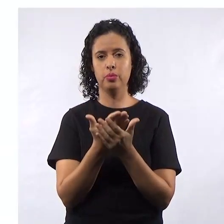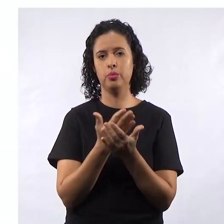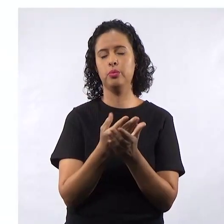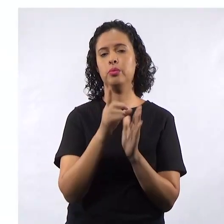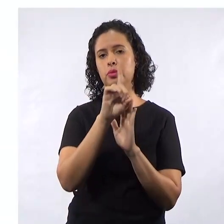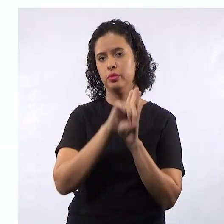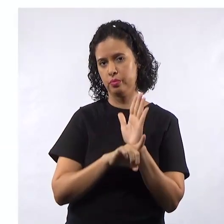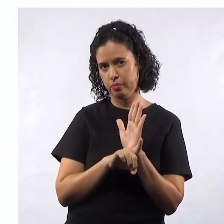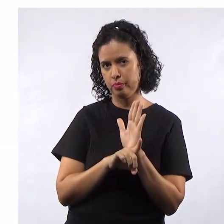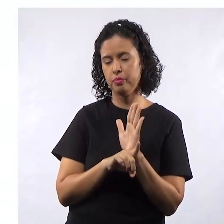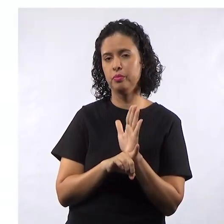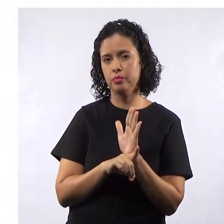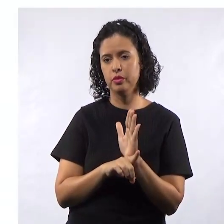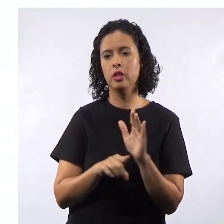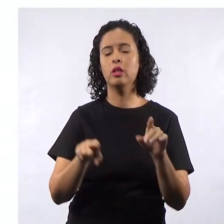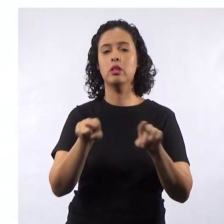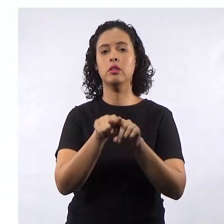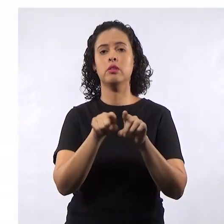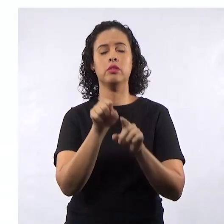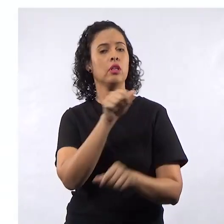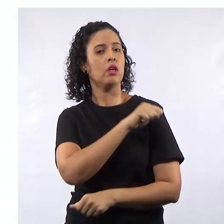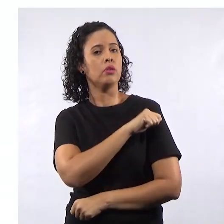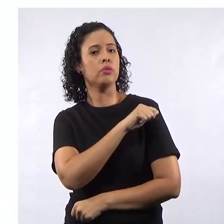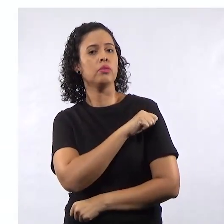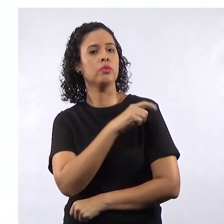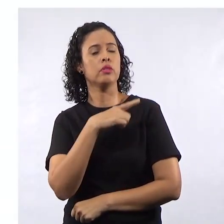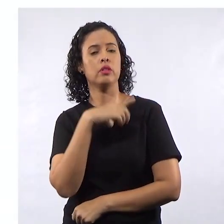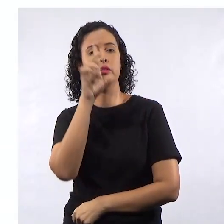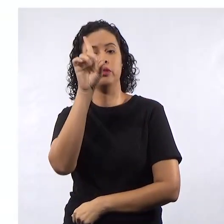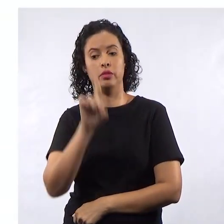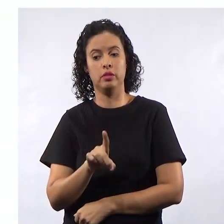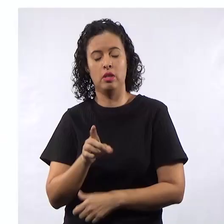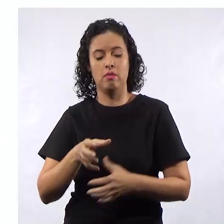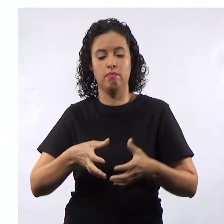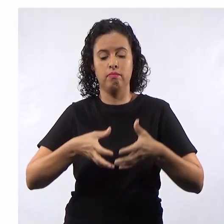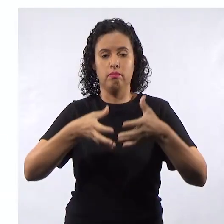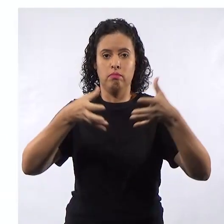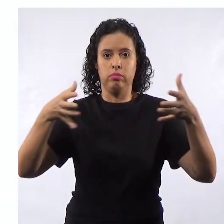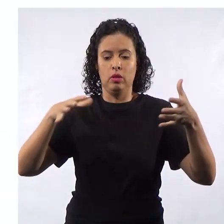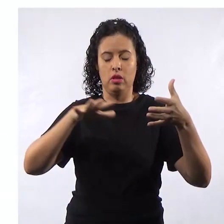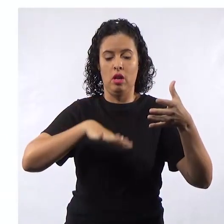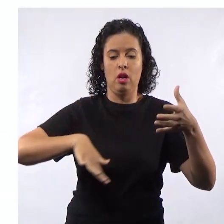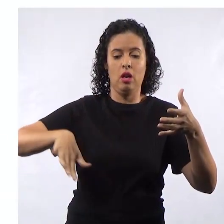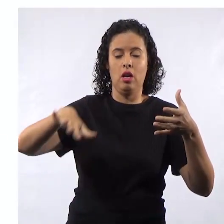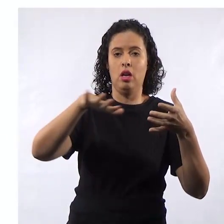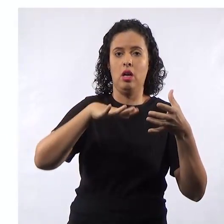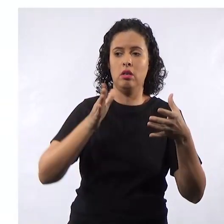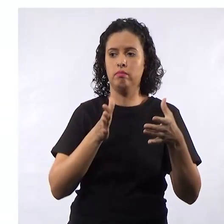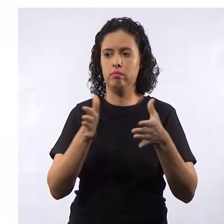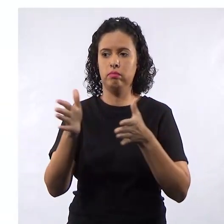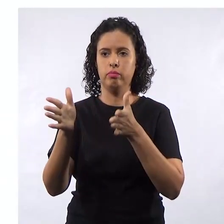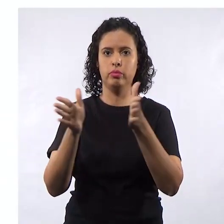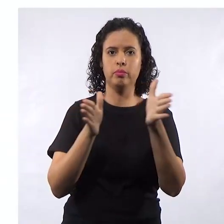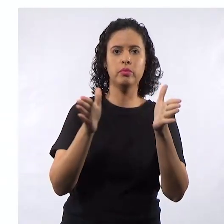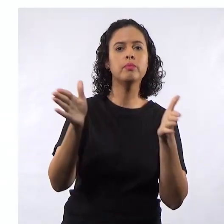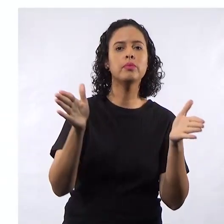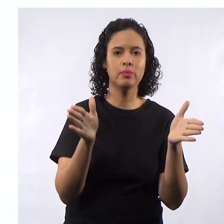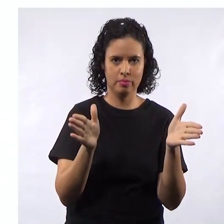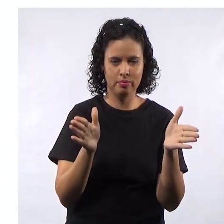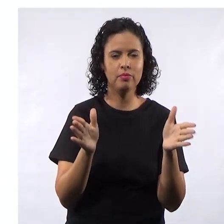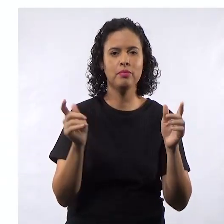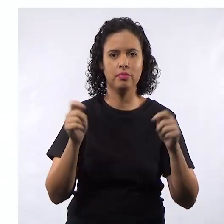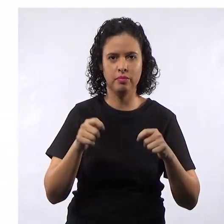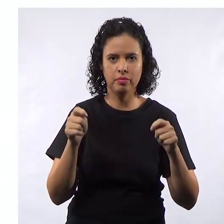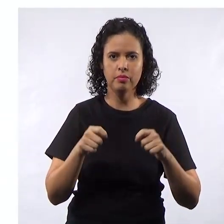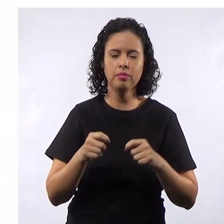ainda mais para os alunos, né, tendo em vista que aqui, ó, o direito tem tamanha amplitude e tão largos horizontes que infinitos são as suas vias de